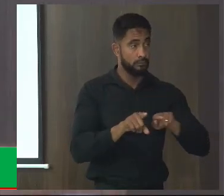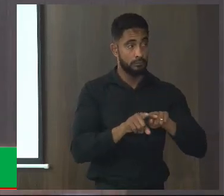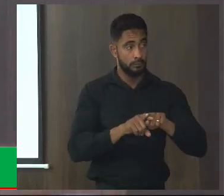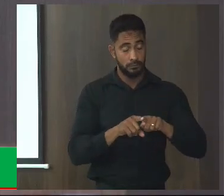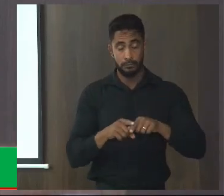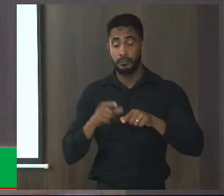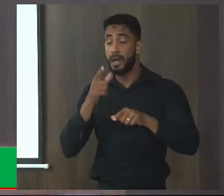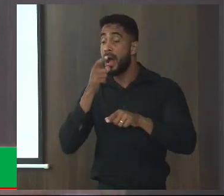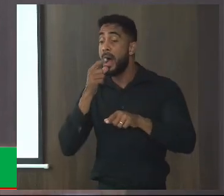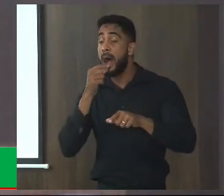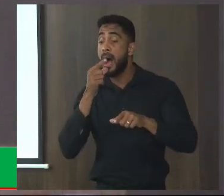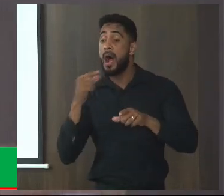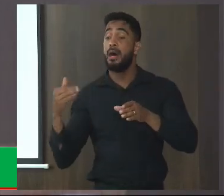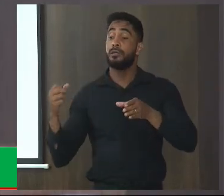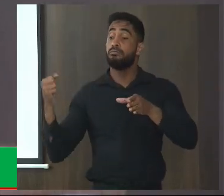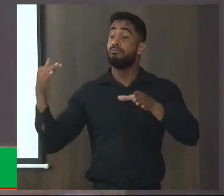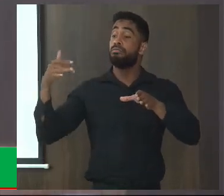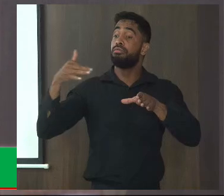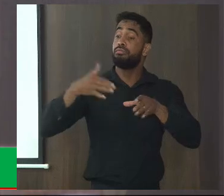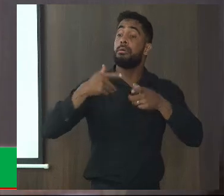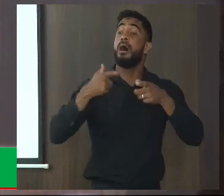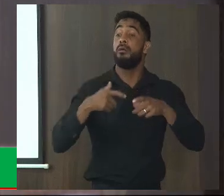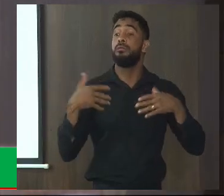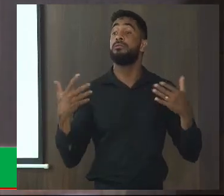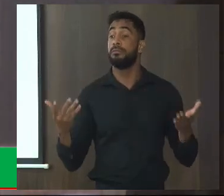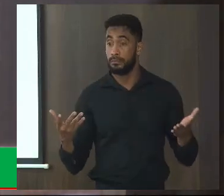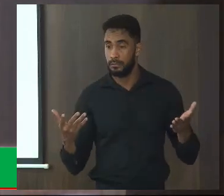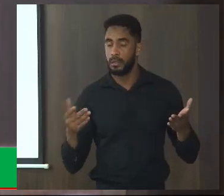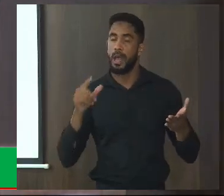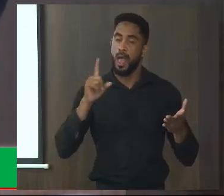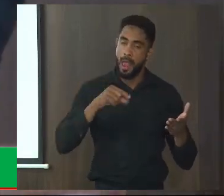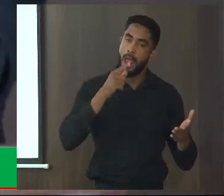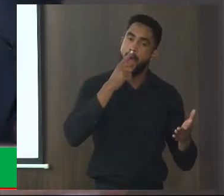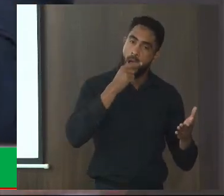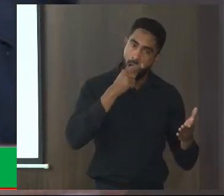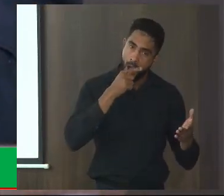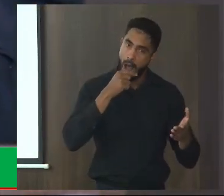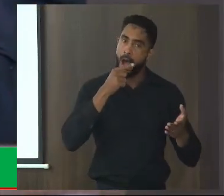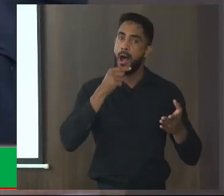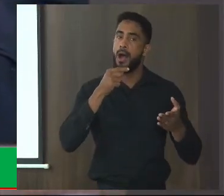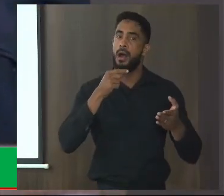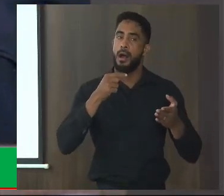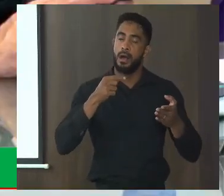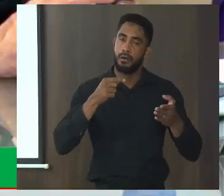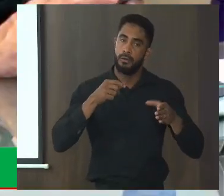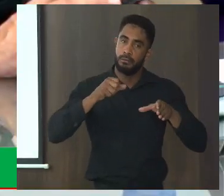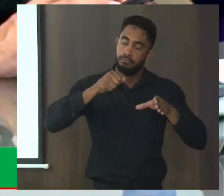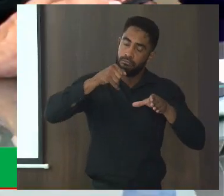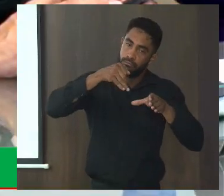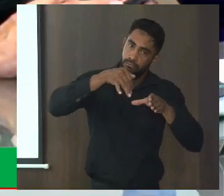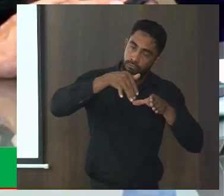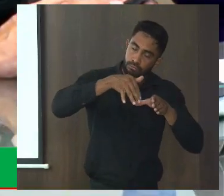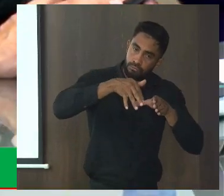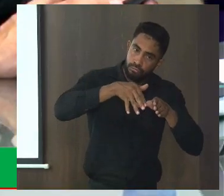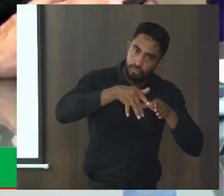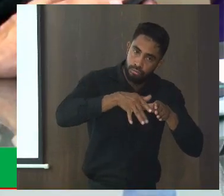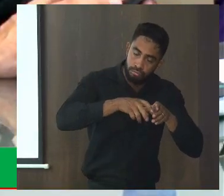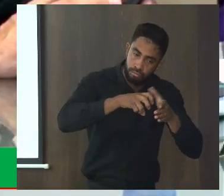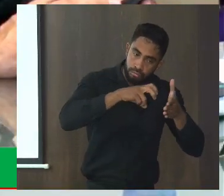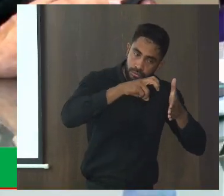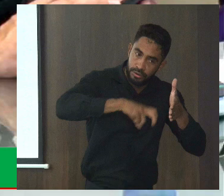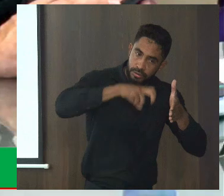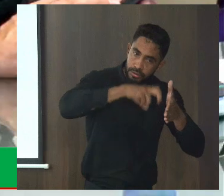que está vindo a água e de onde que está indo a água. É uma água que passa por dentro do processo lá de